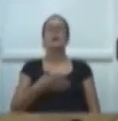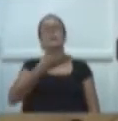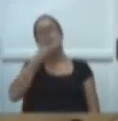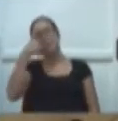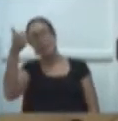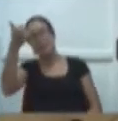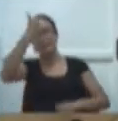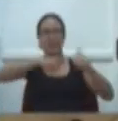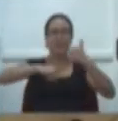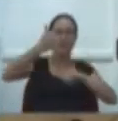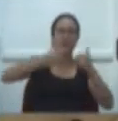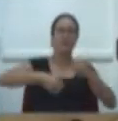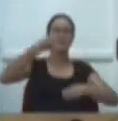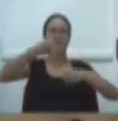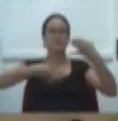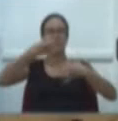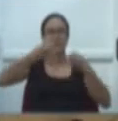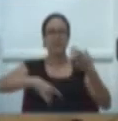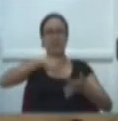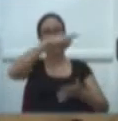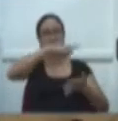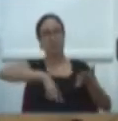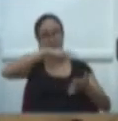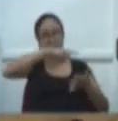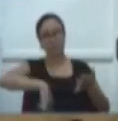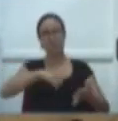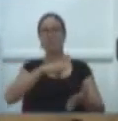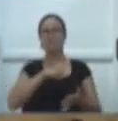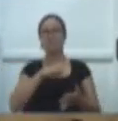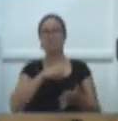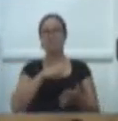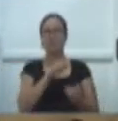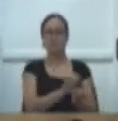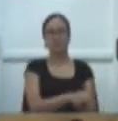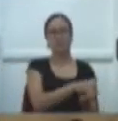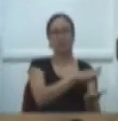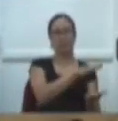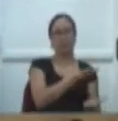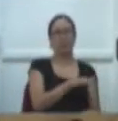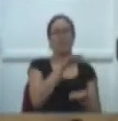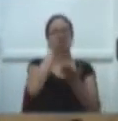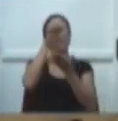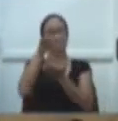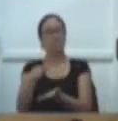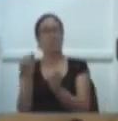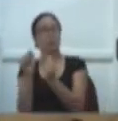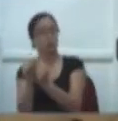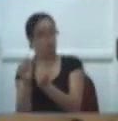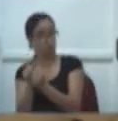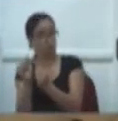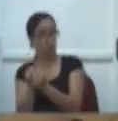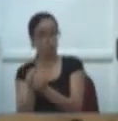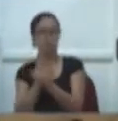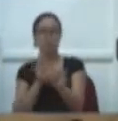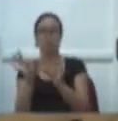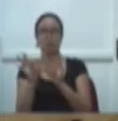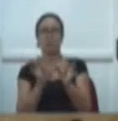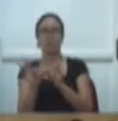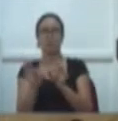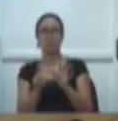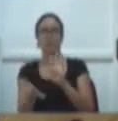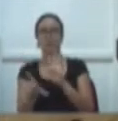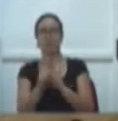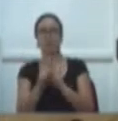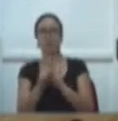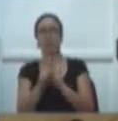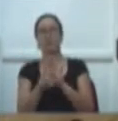justificativa necessária à sua apresentação, bem como documentação anexa, no sentido de que a mesma faça parte integrante